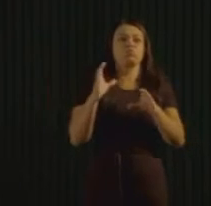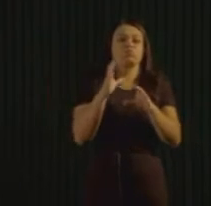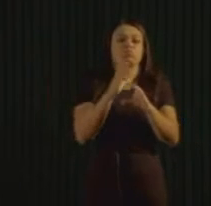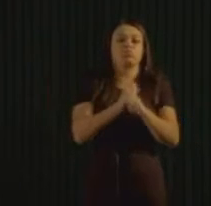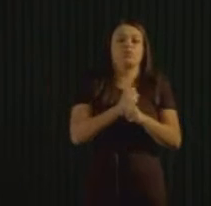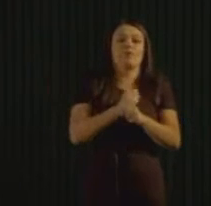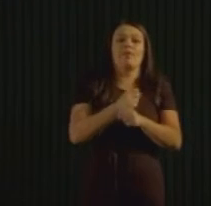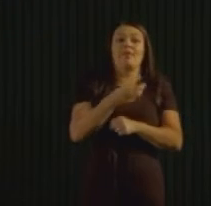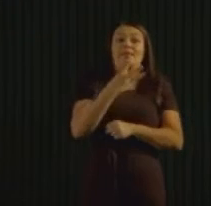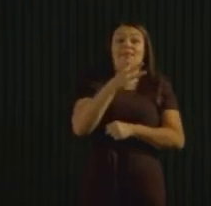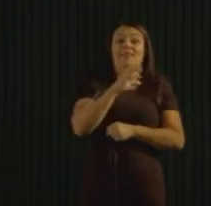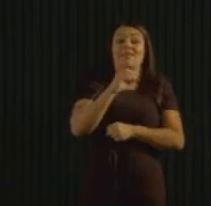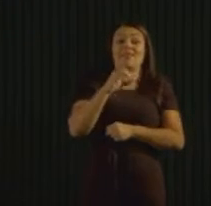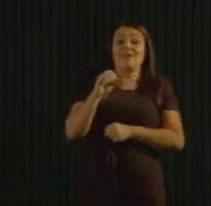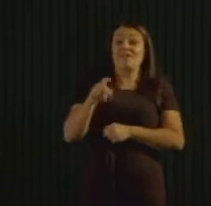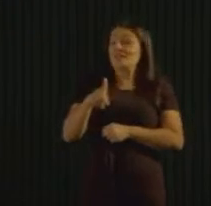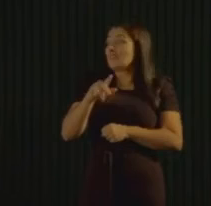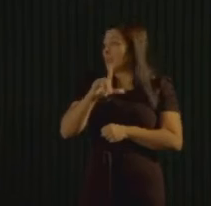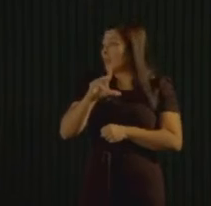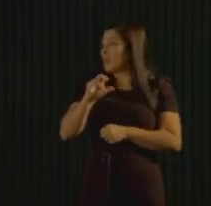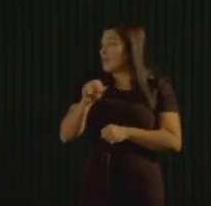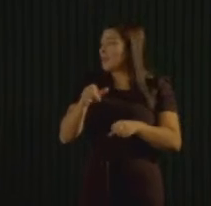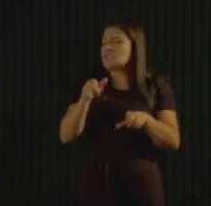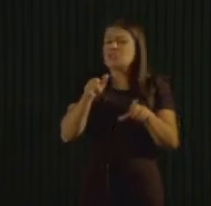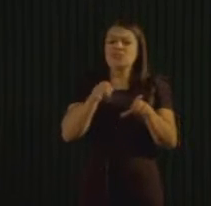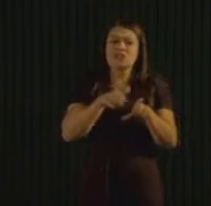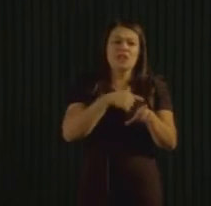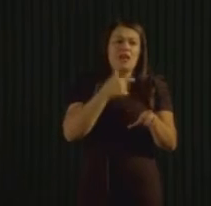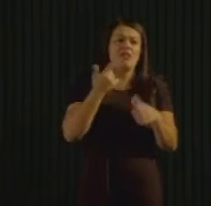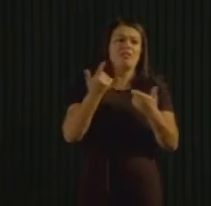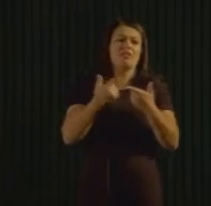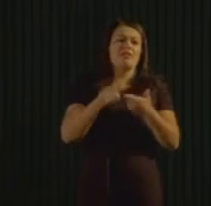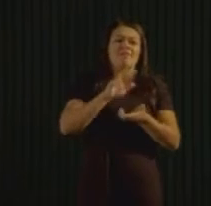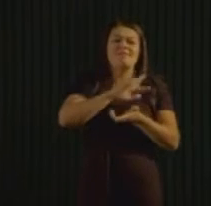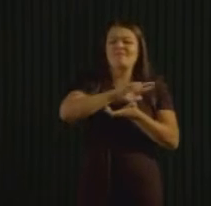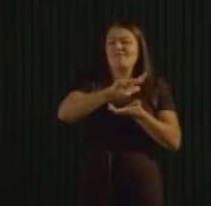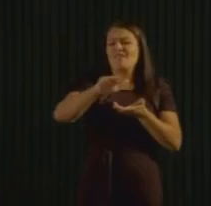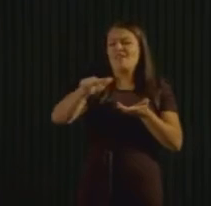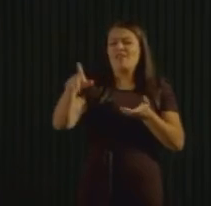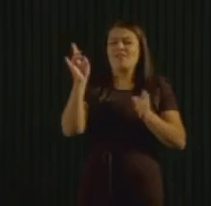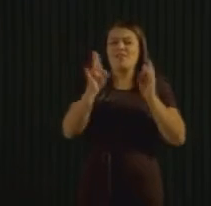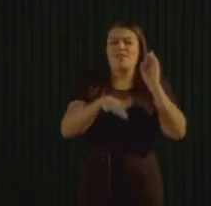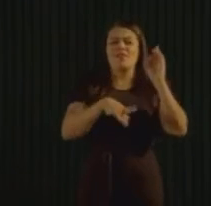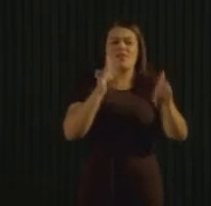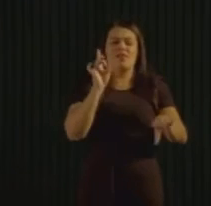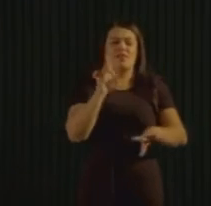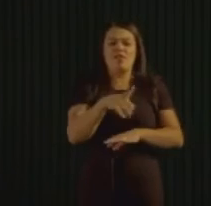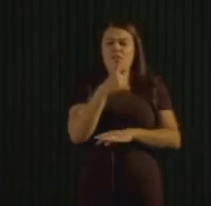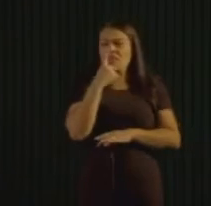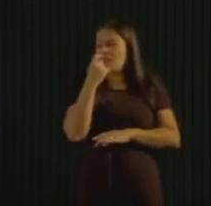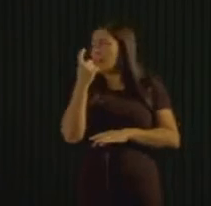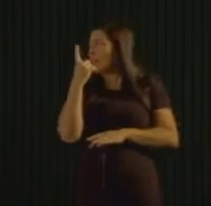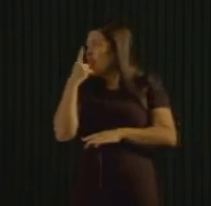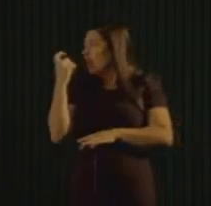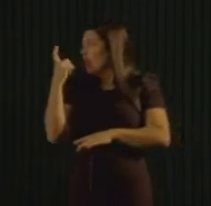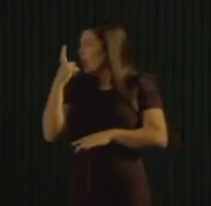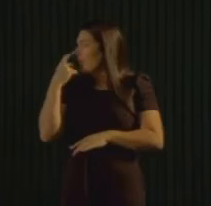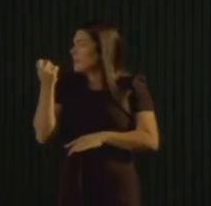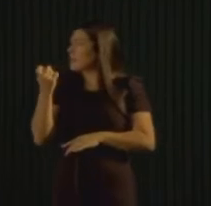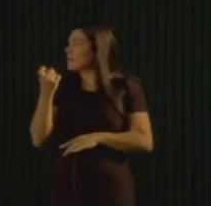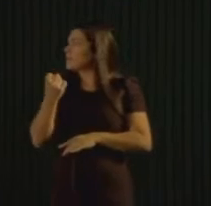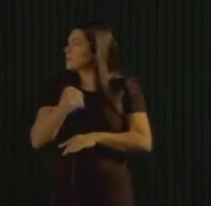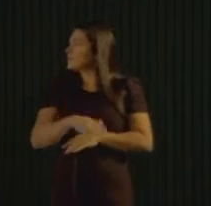vê materiais plásticos. Tanto polipropileno, poliestireno, PET, as aparas. Aí você tem vidro, você tem